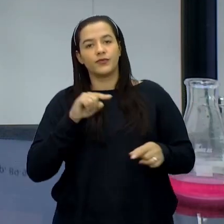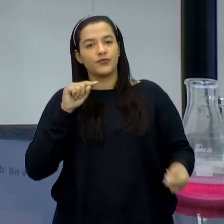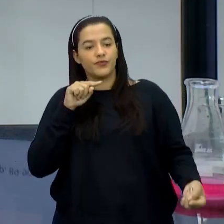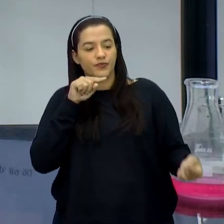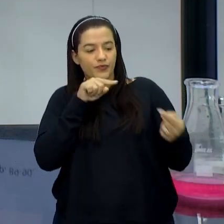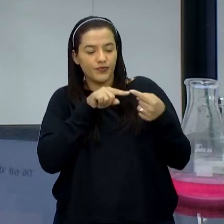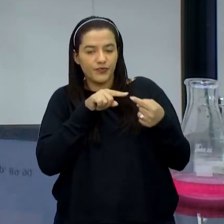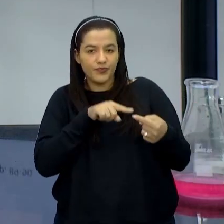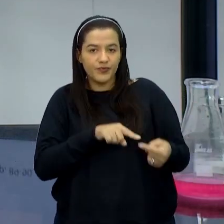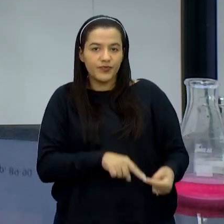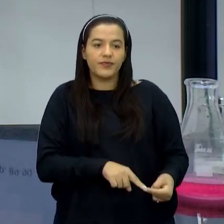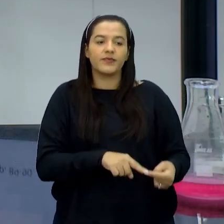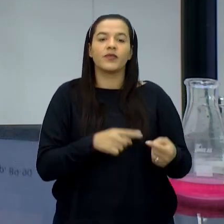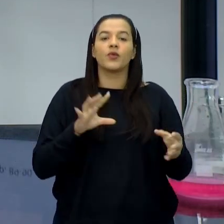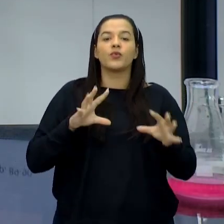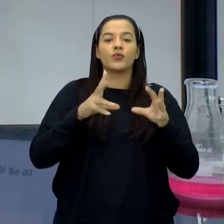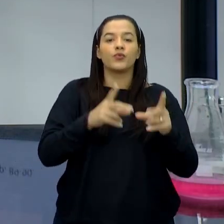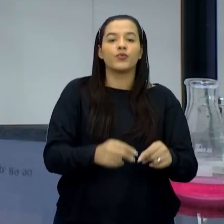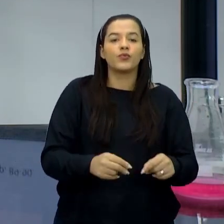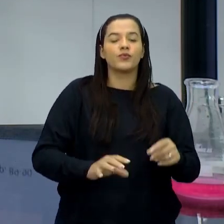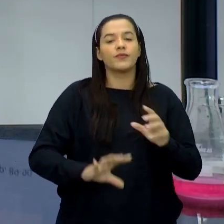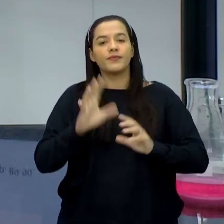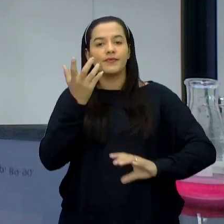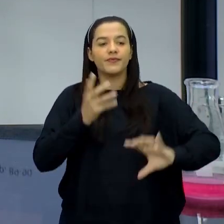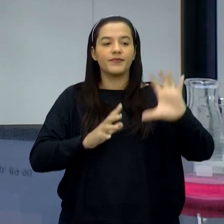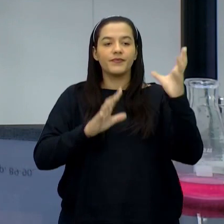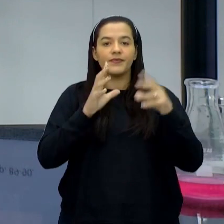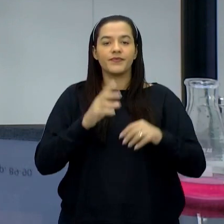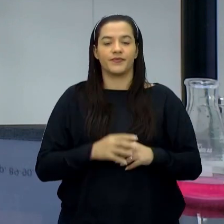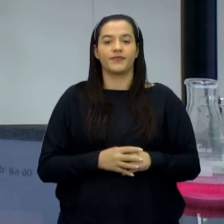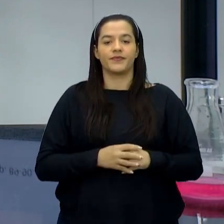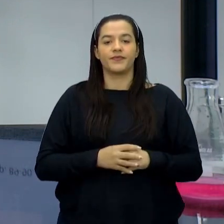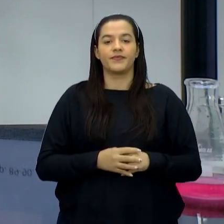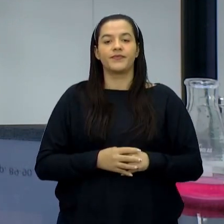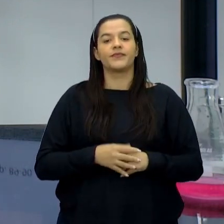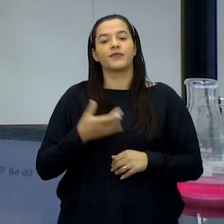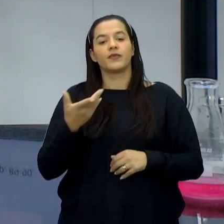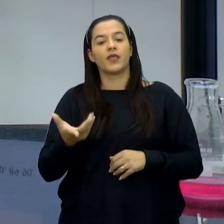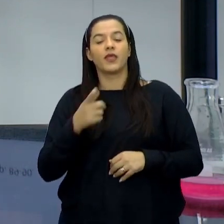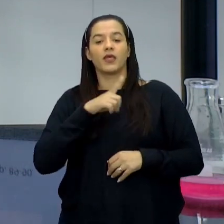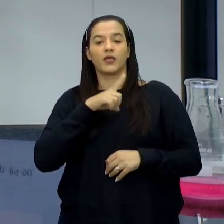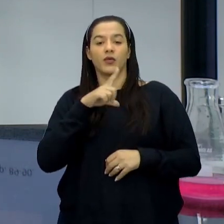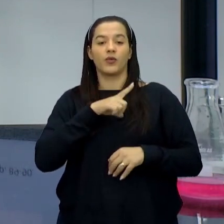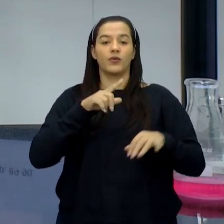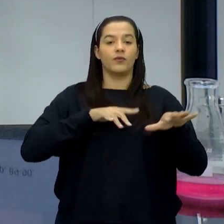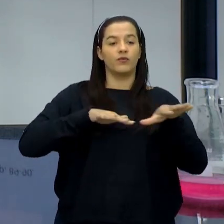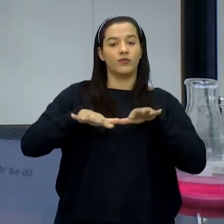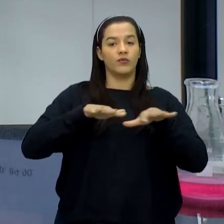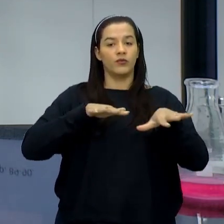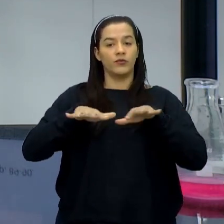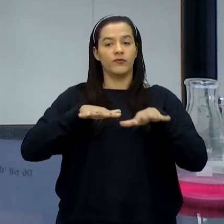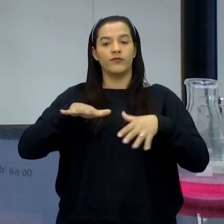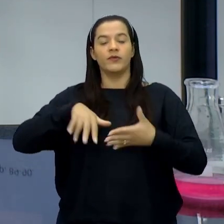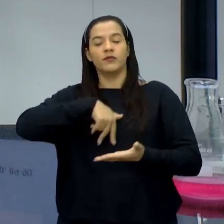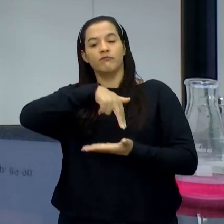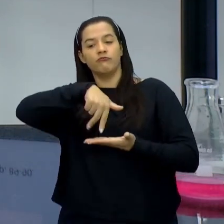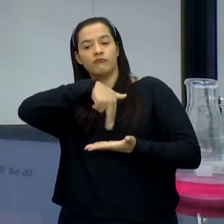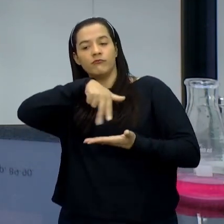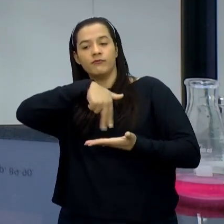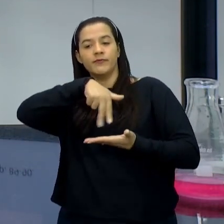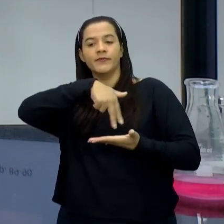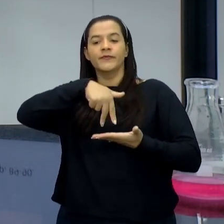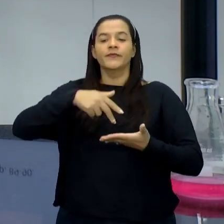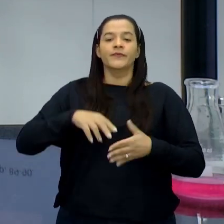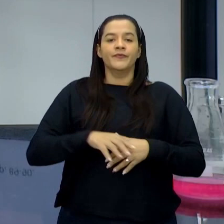integrada como que funciona tudo isso, né? Através dos movimentos da dança